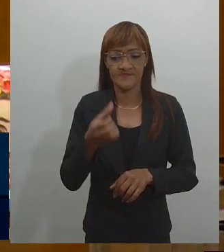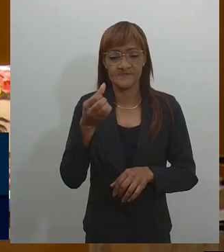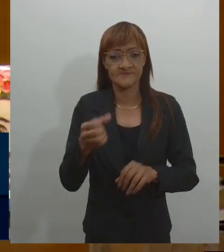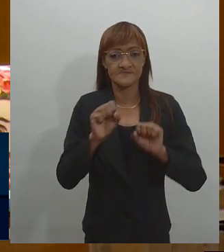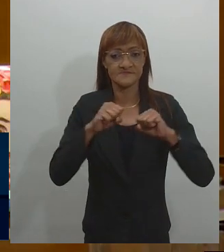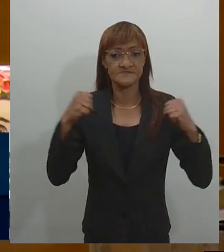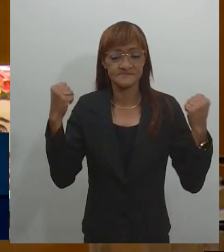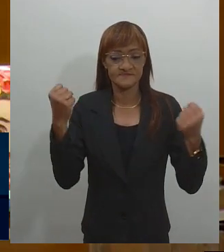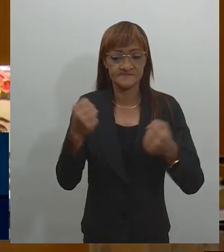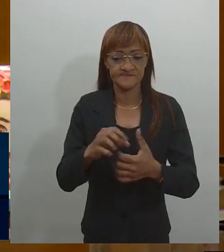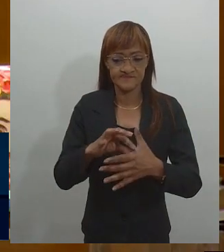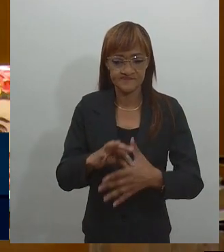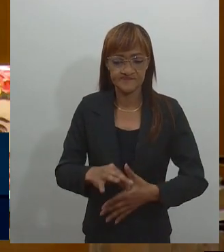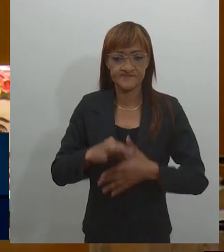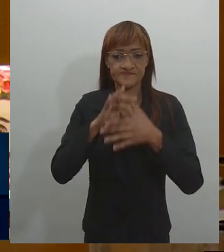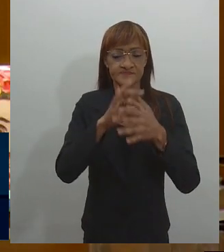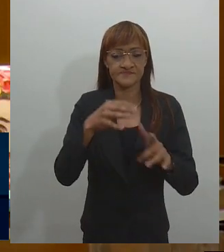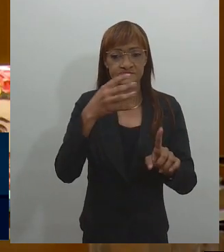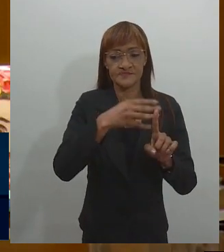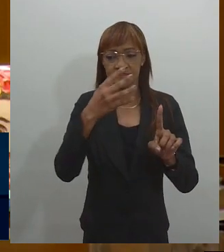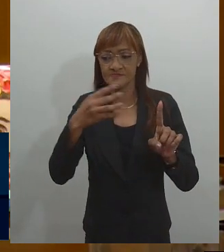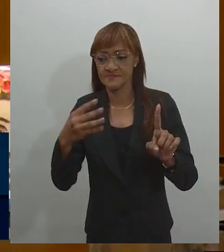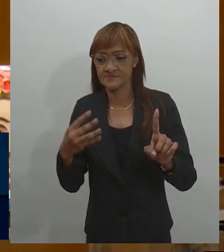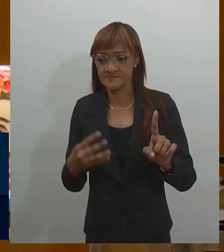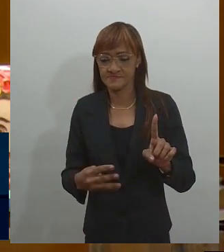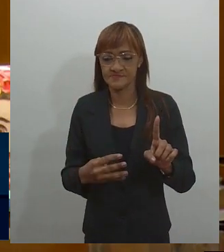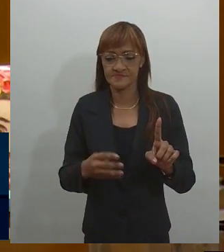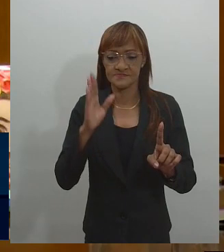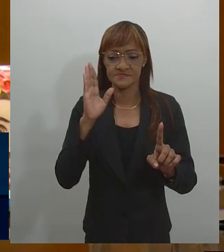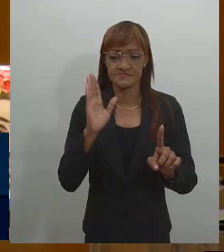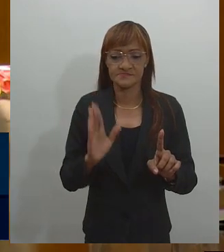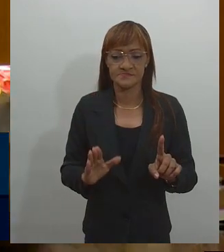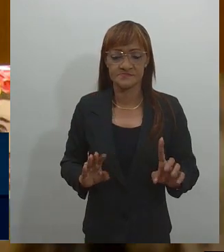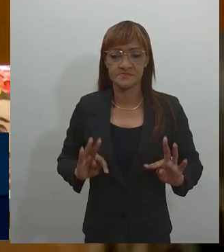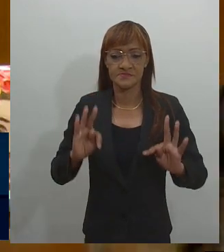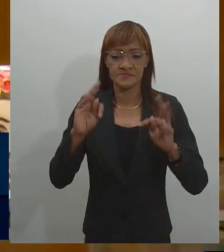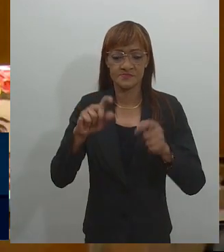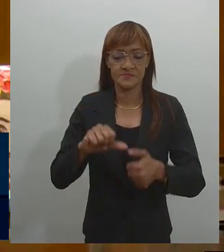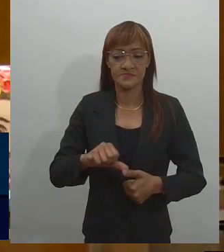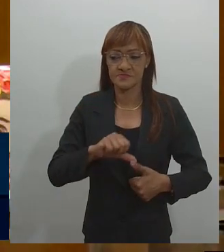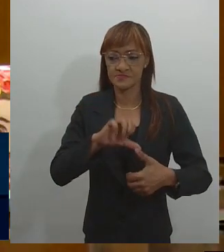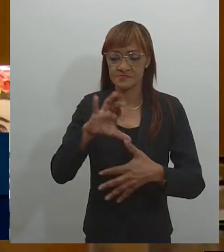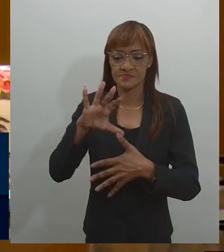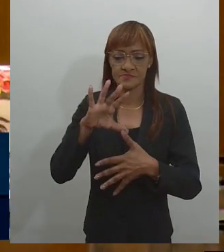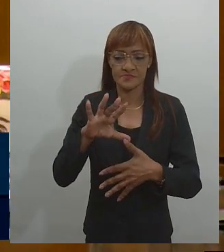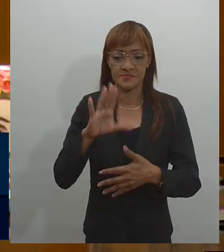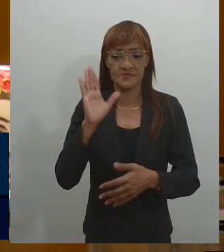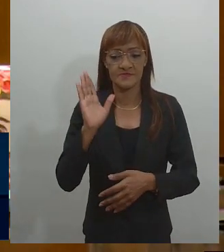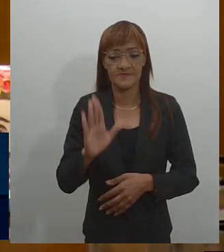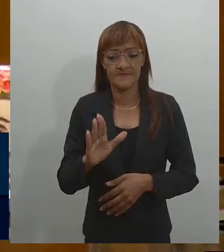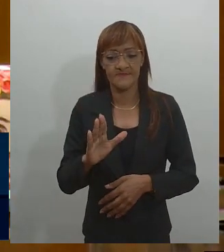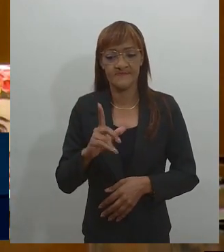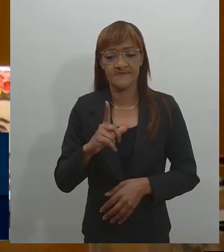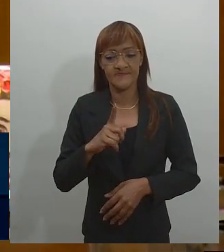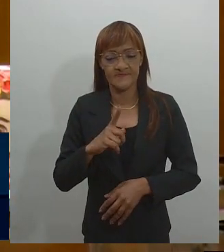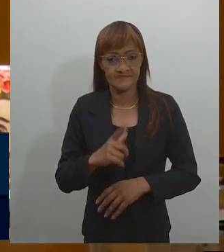LGBTQIA+, das Américas e do Caribe, realizado, né, pelo